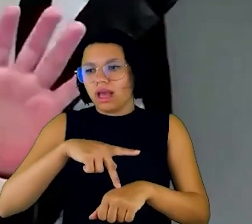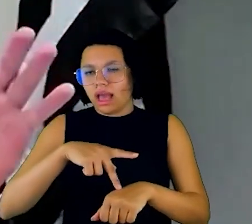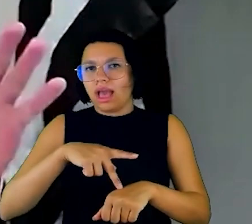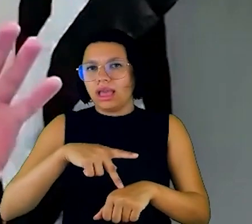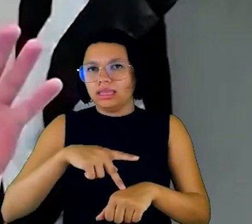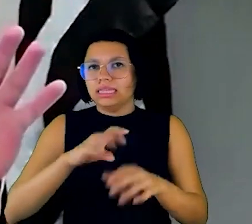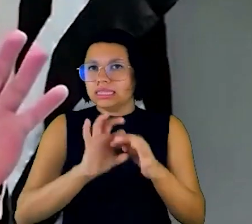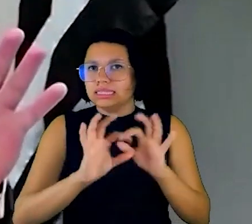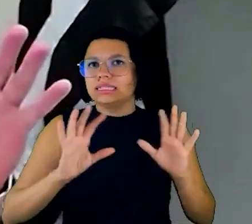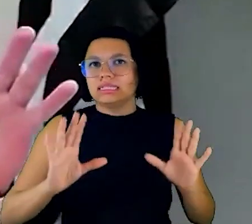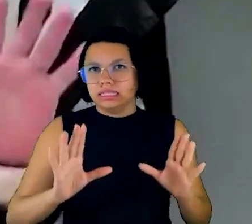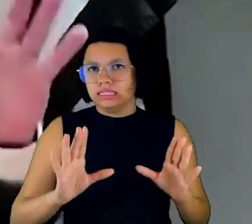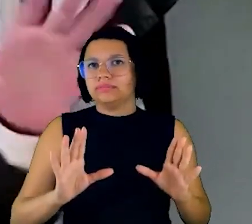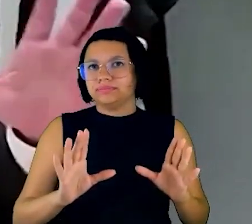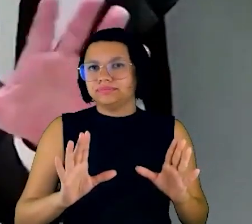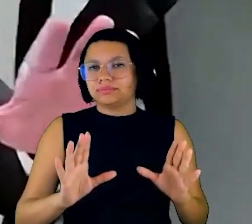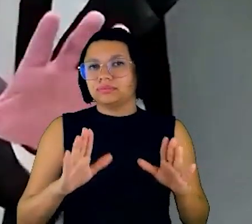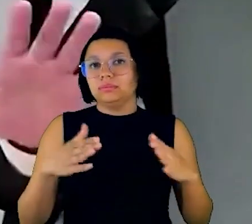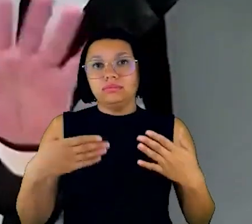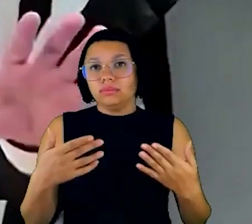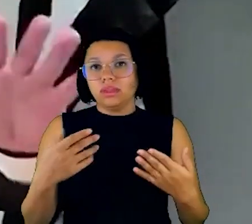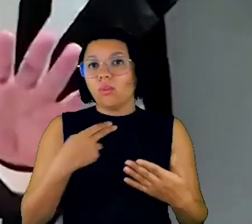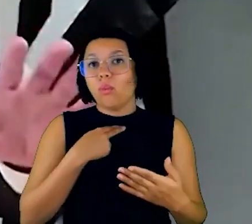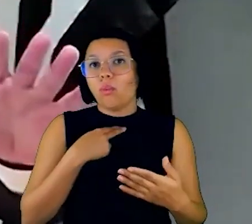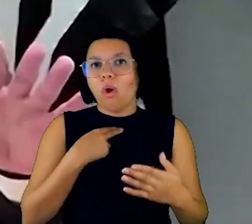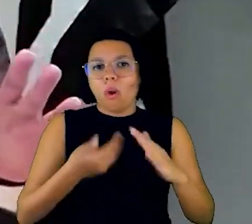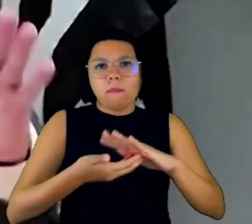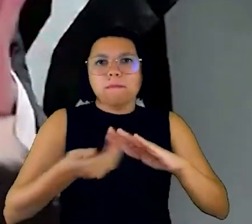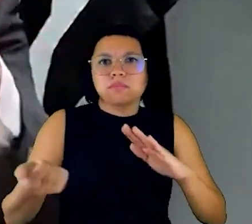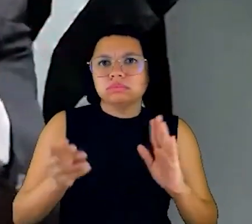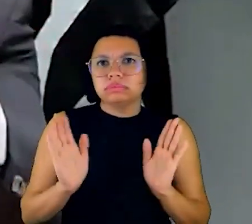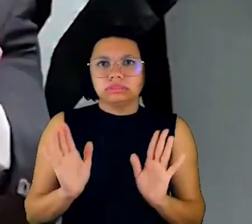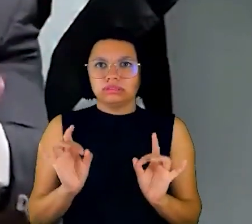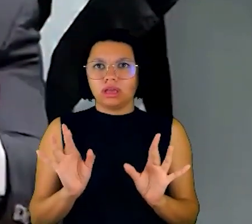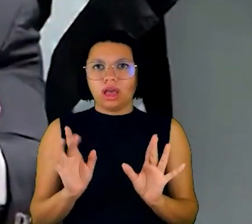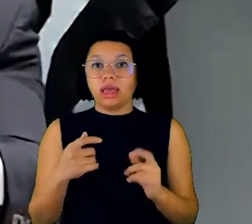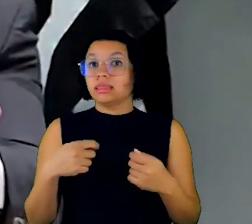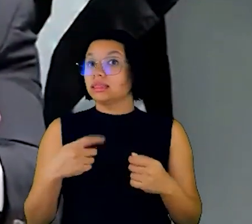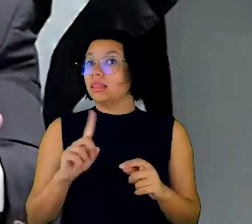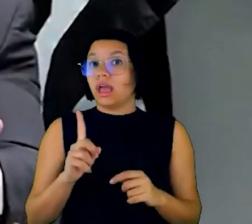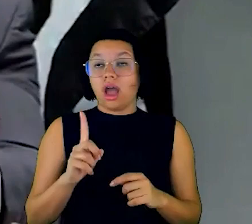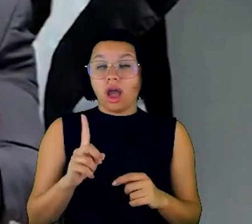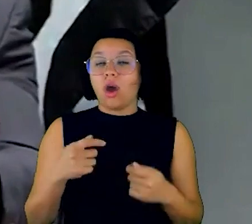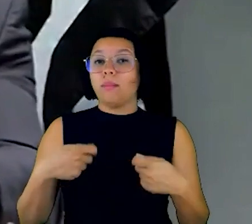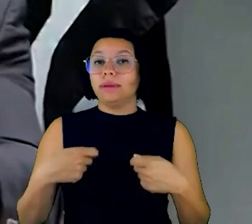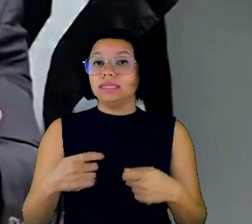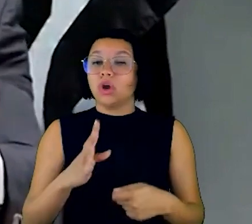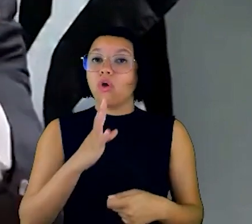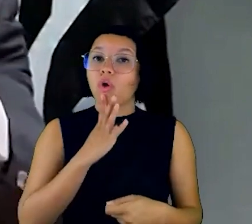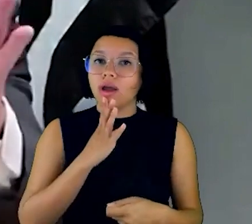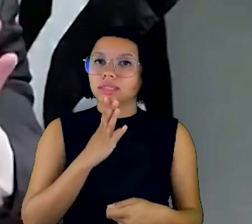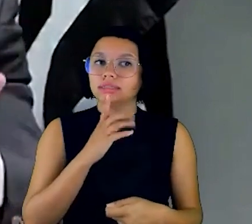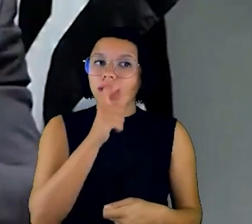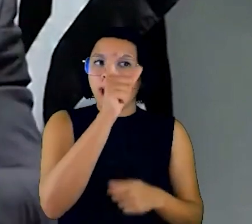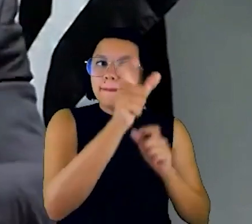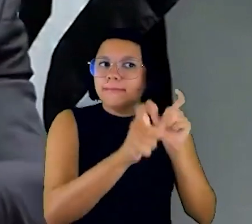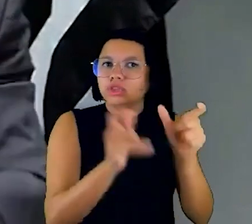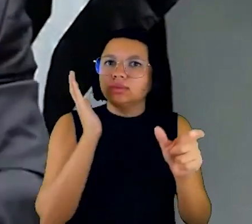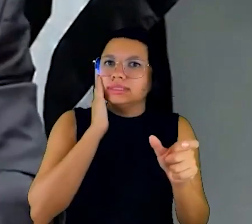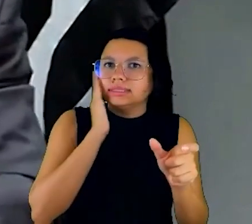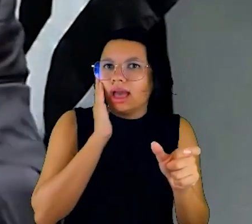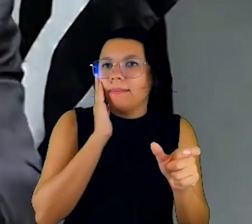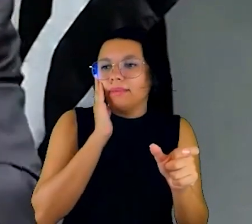maneira secreta. É preciso que se conheça essa pessoa e que se dê ciência a ela, ainda que por